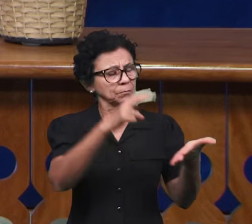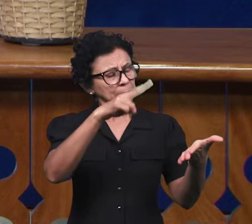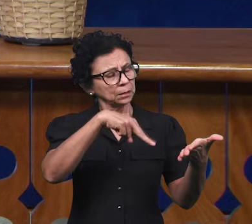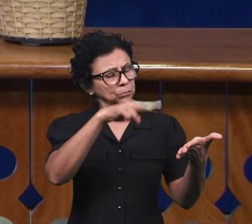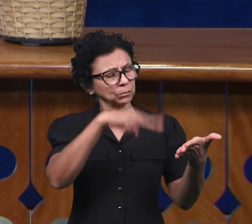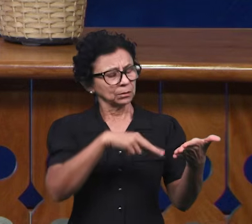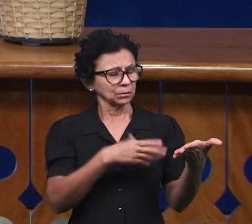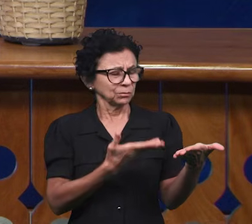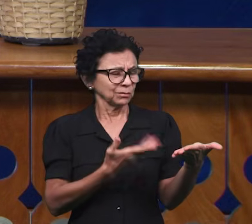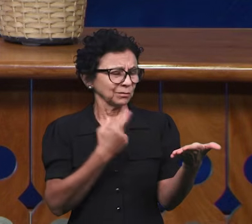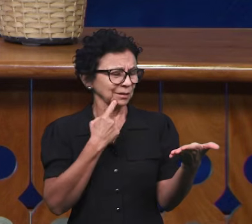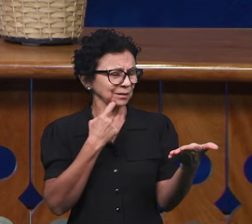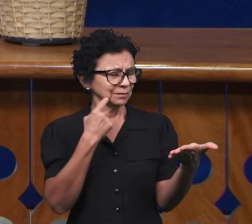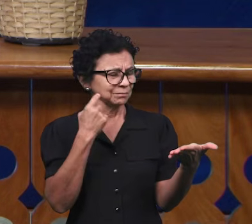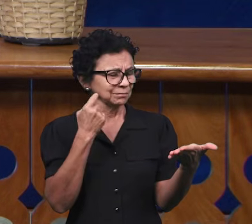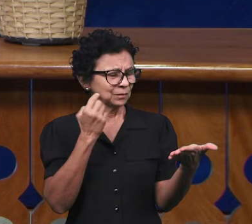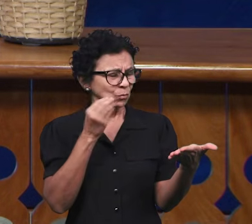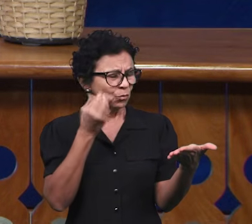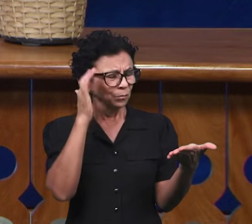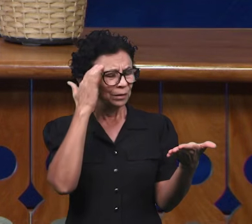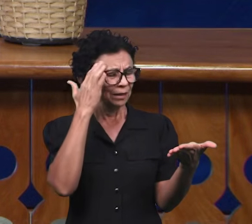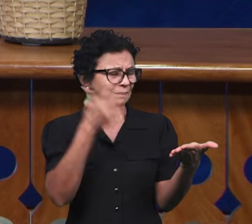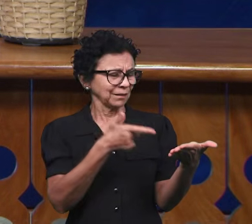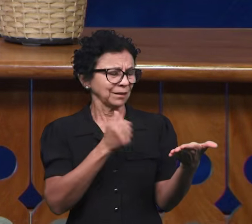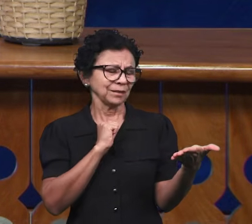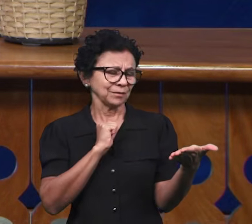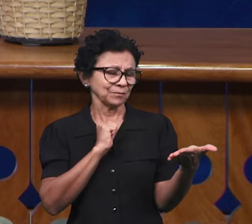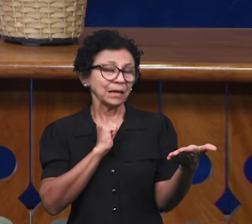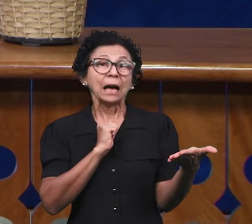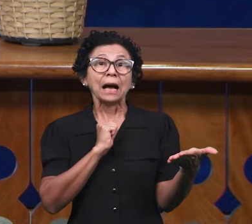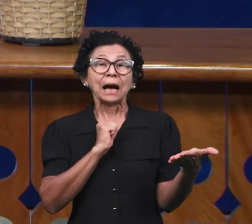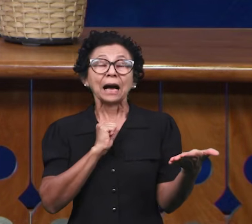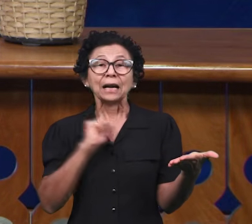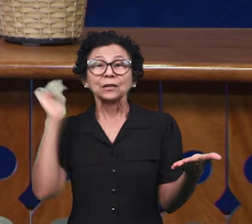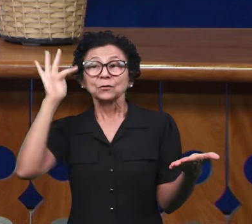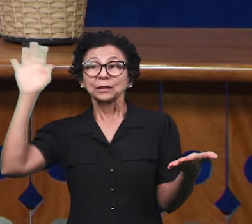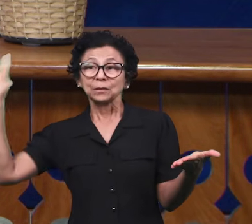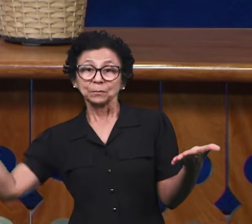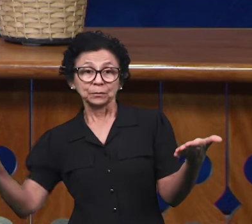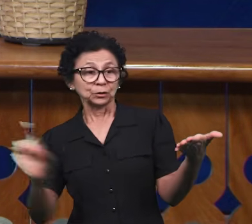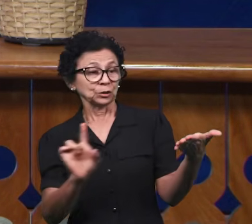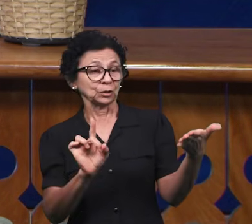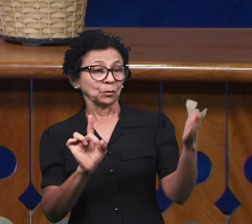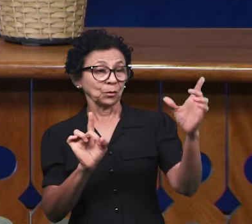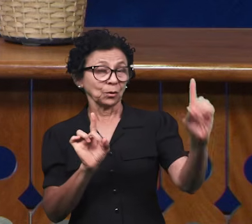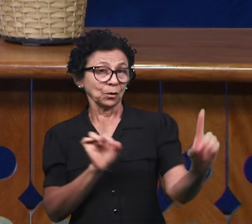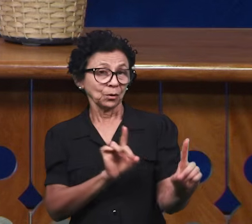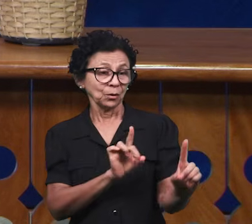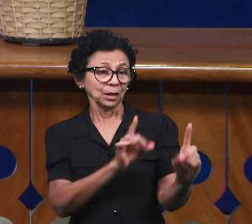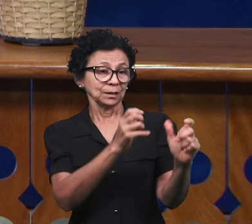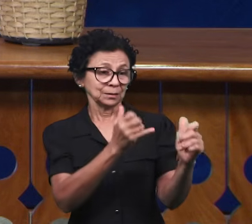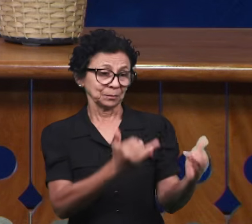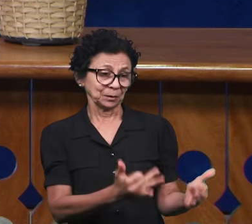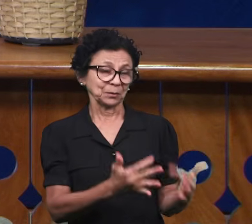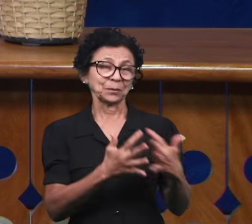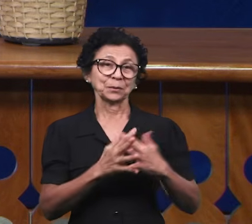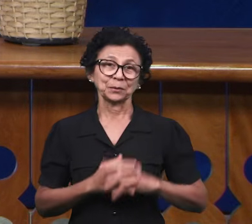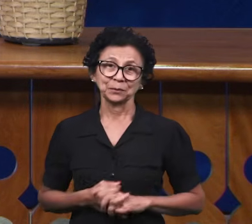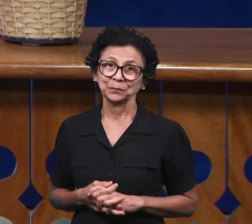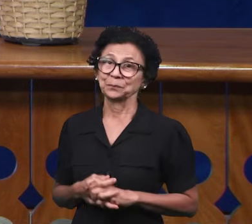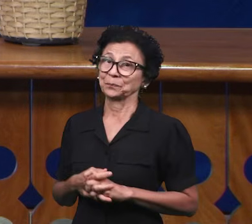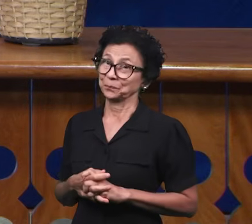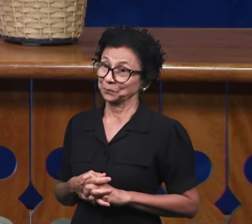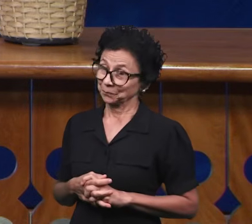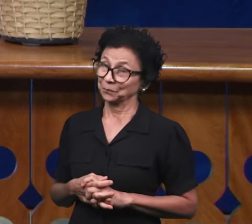que eu vou entender? Mas, meus irmãos, Filipe conhecia as profecias. O jovem dessa obra conhece a palavra. O jovem dessa